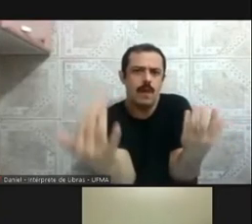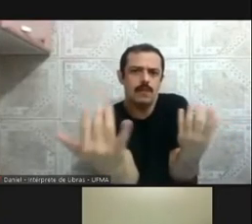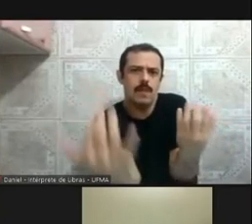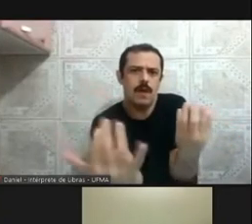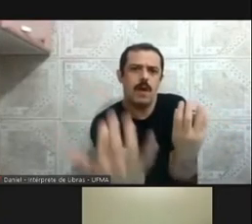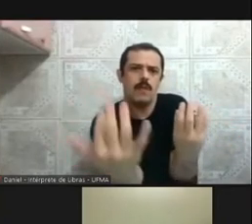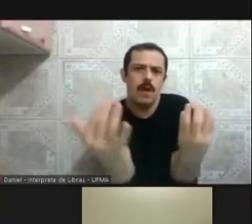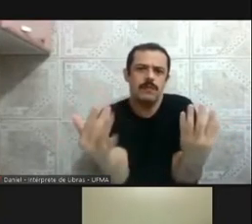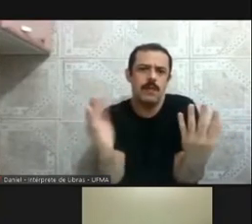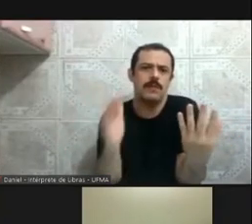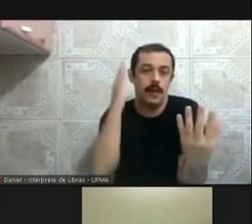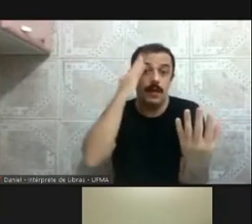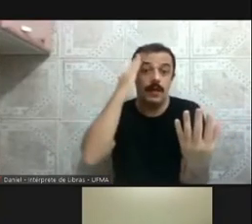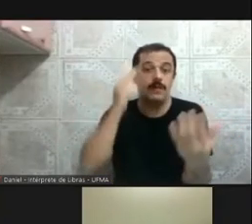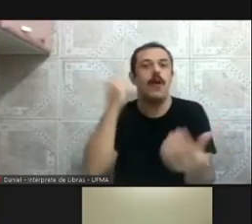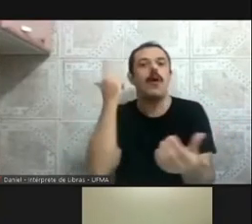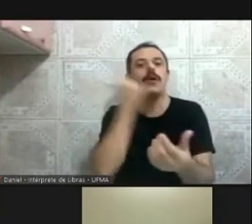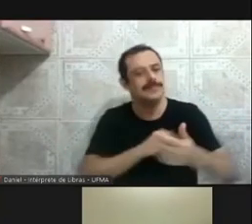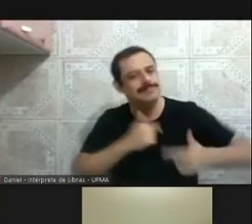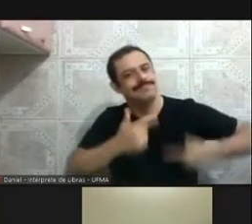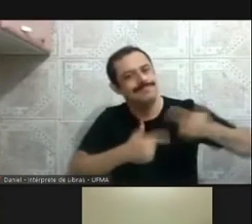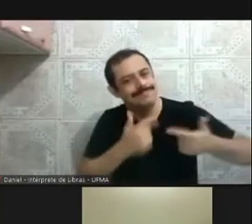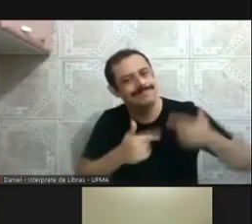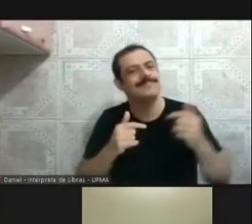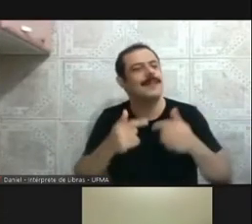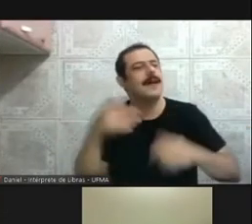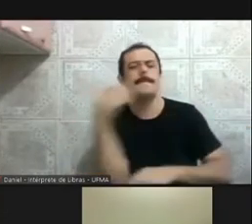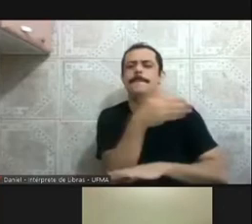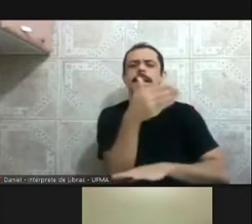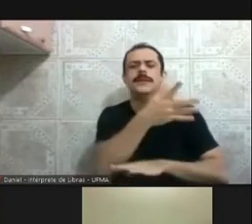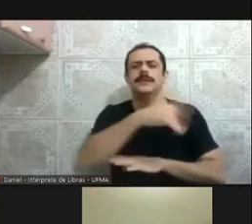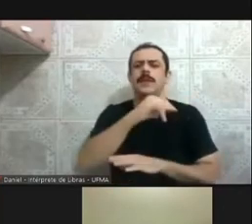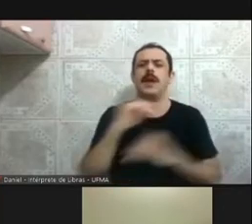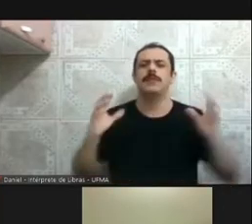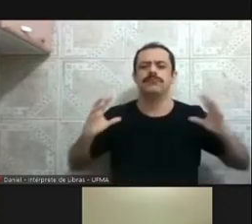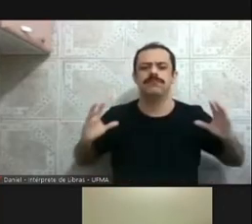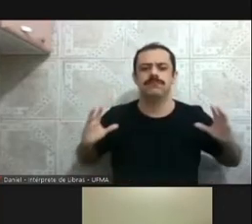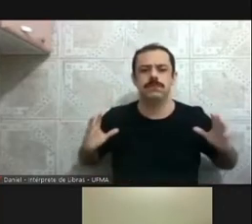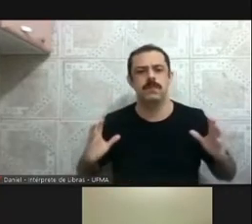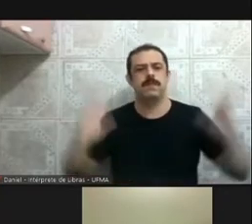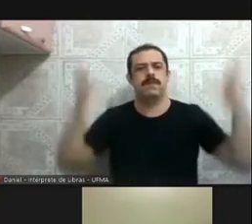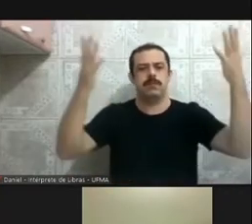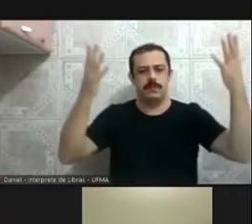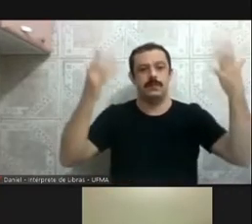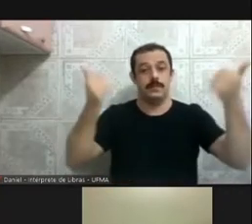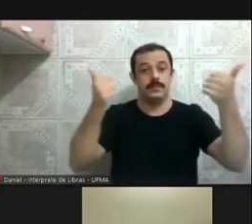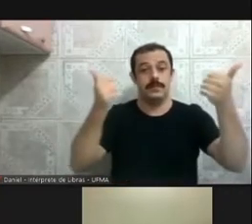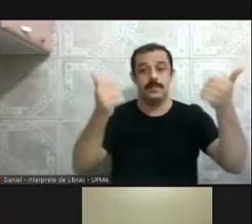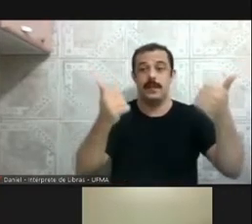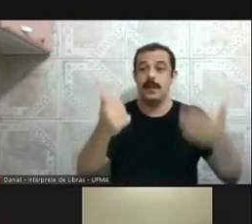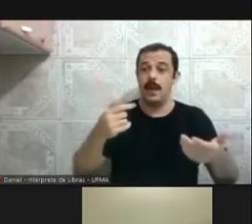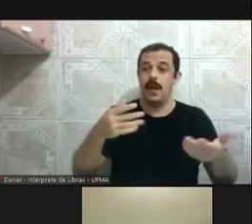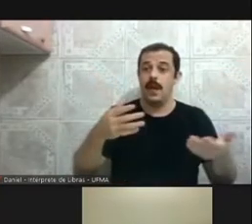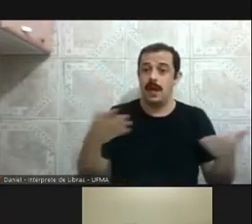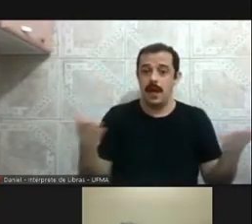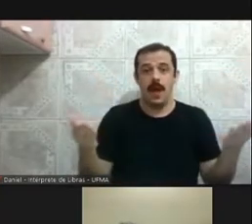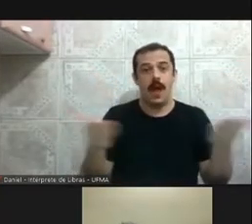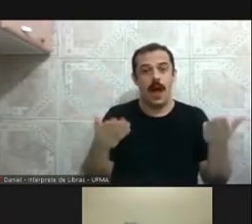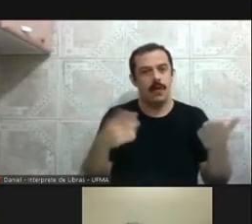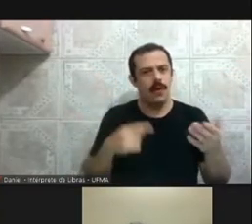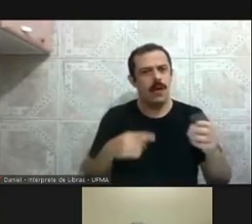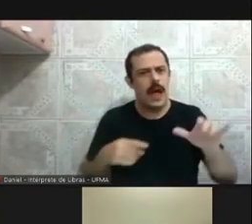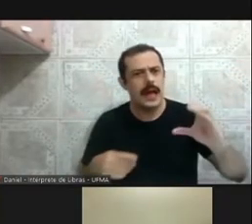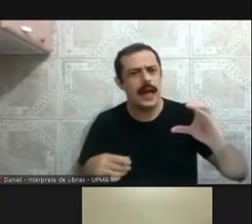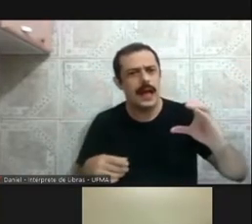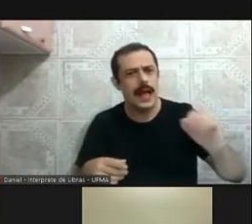poder participar das festividades. Então, eu falo, ouvindo aqui o Caio